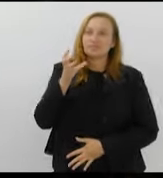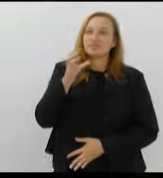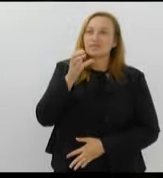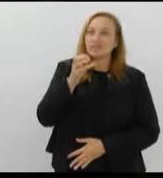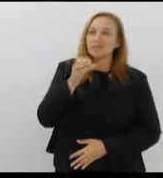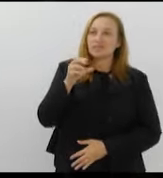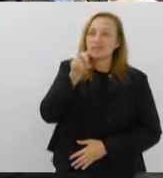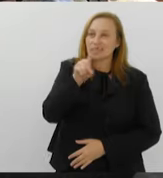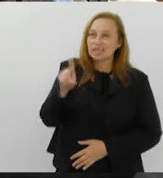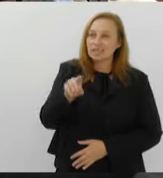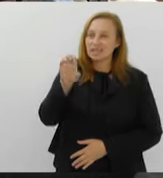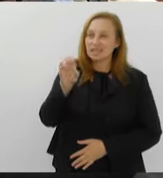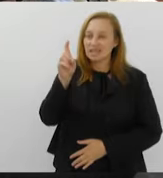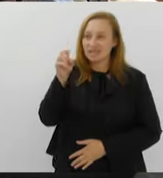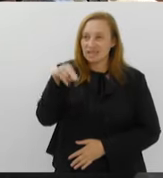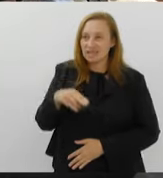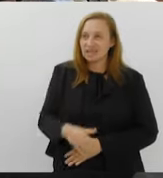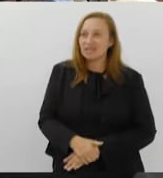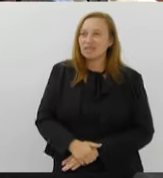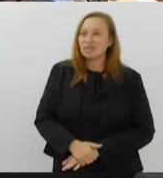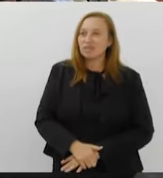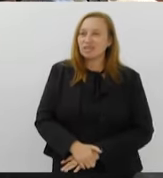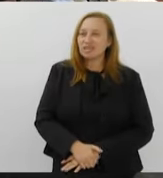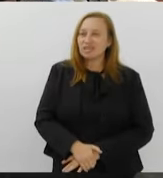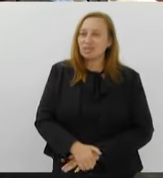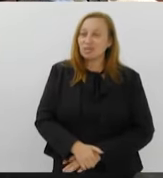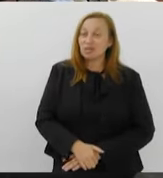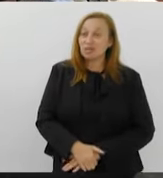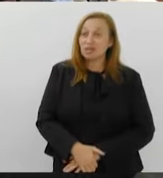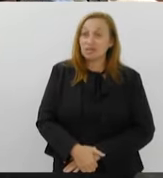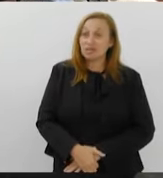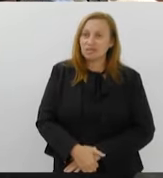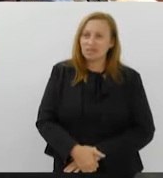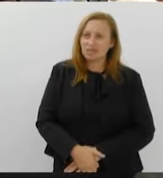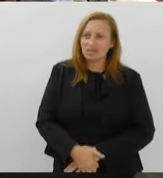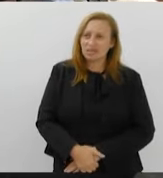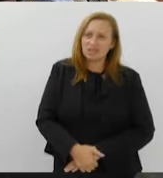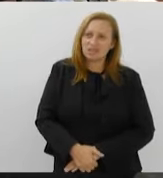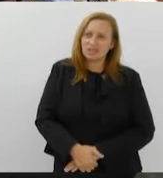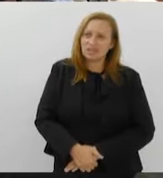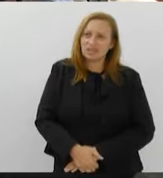Zeidan. Oi? Aí, obrigado, deputado TH.